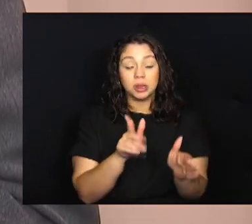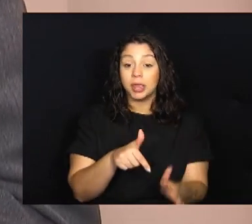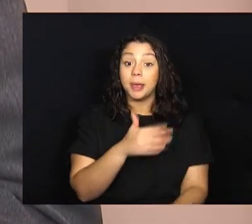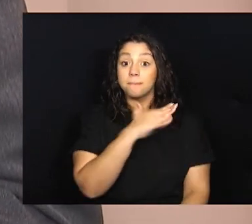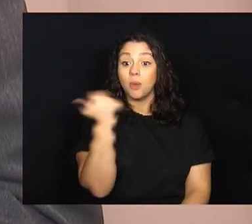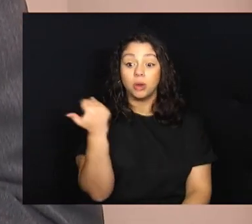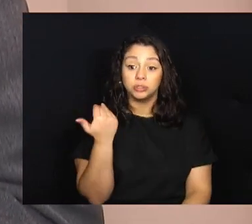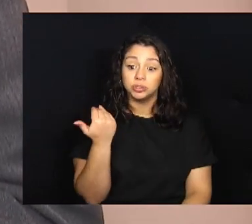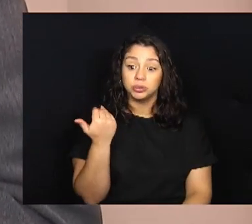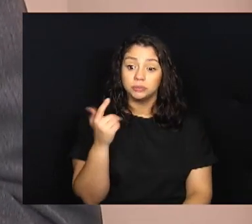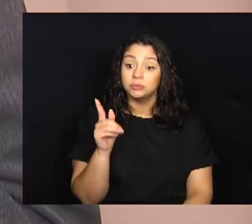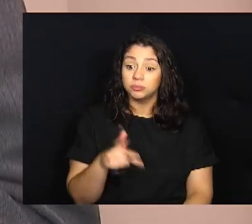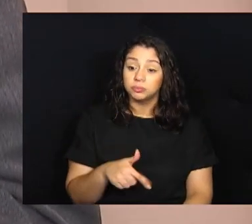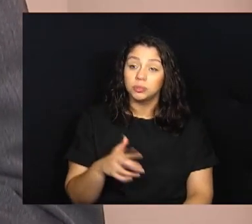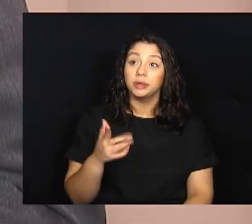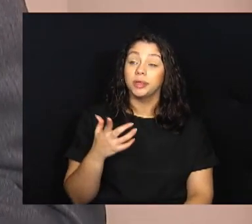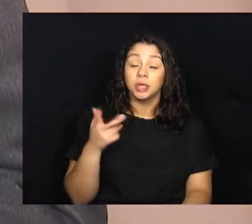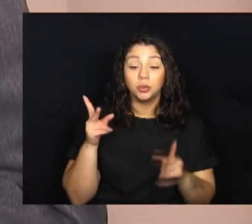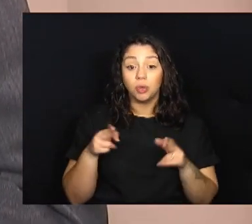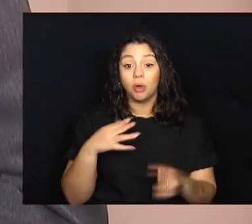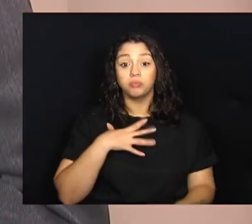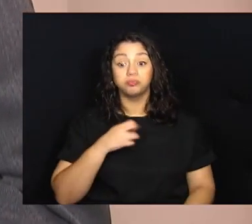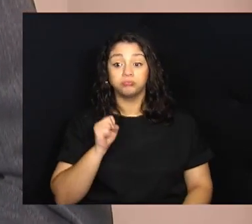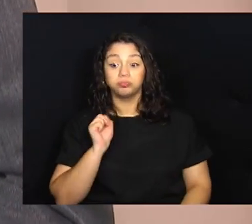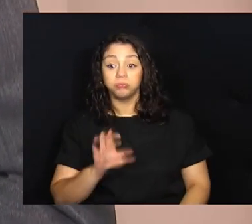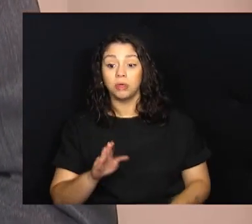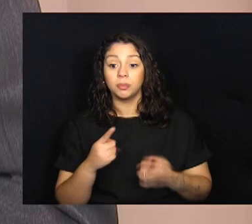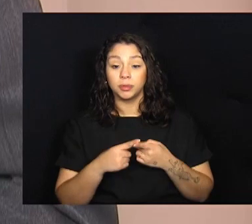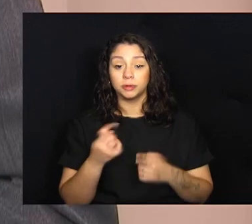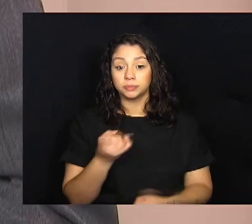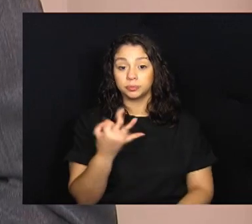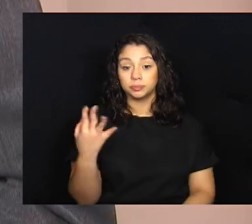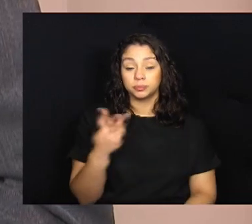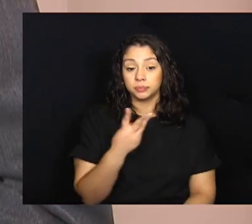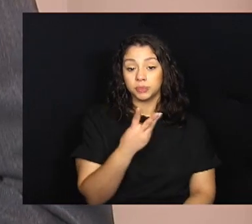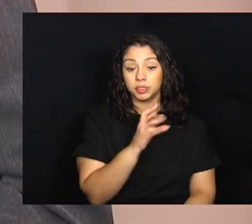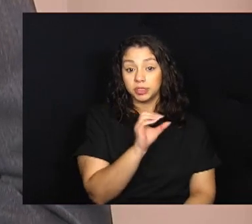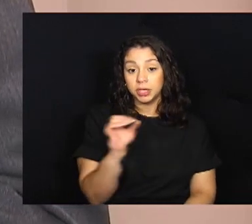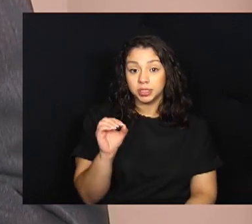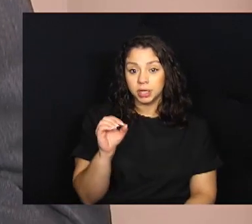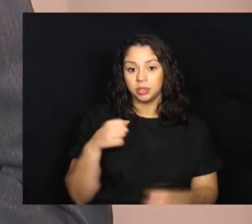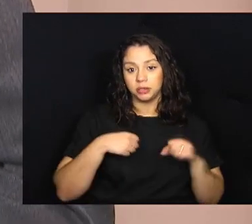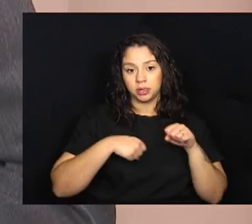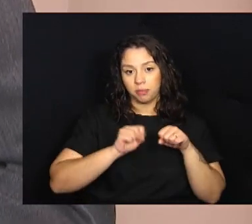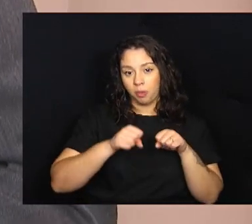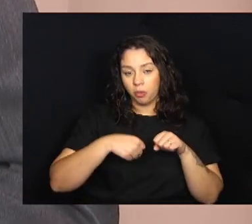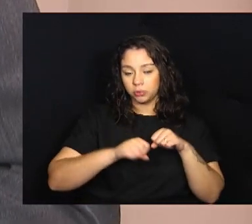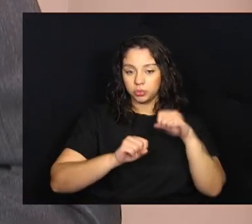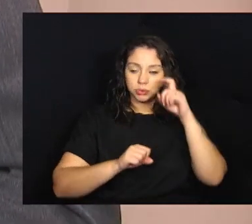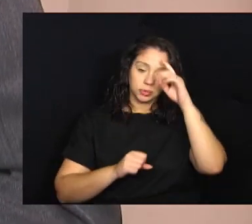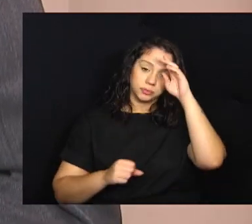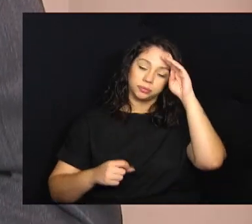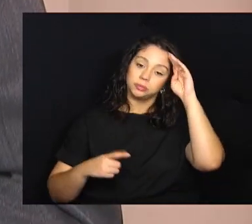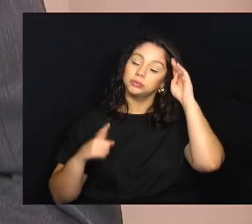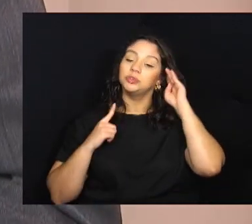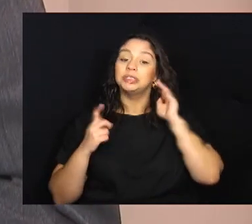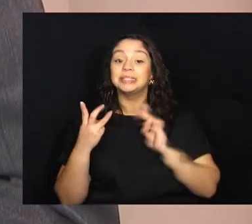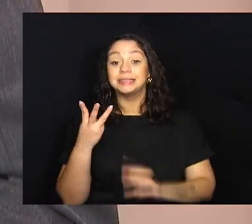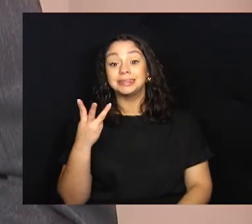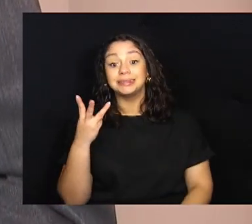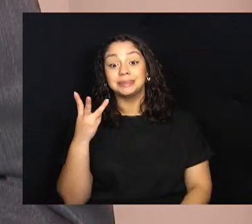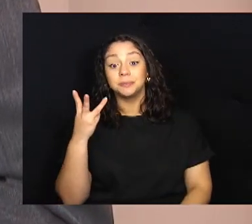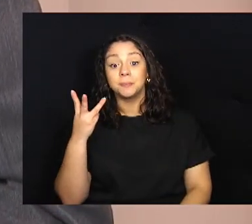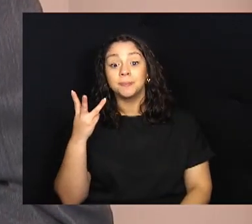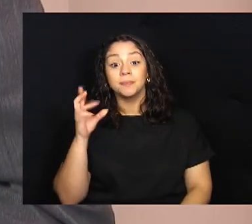que teve foi um encontro suicida, porque haviam aproximadamente 300 motocicletas, né? 30 vítimas, pelo menos,